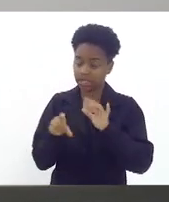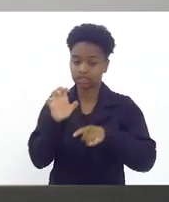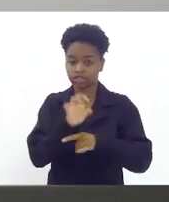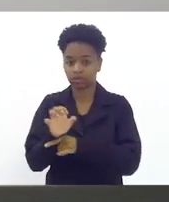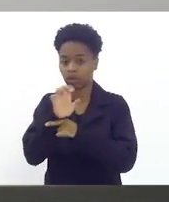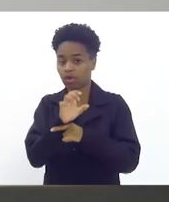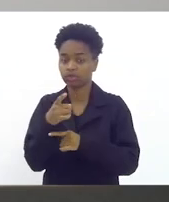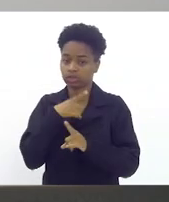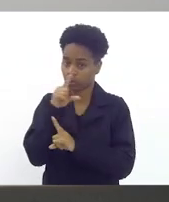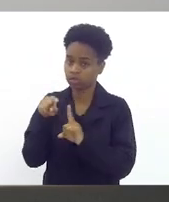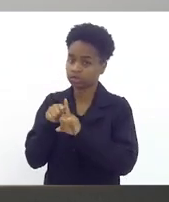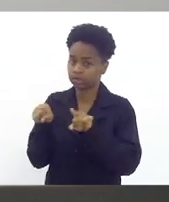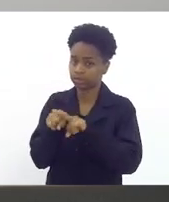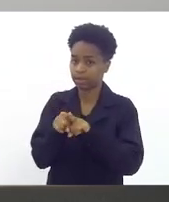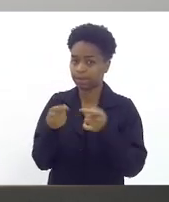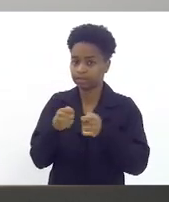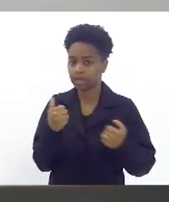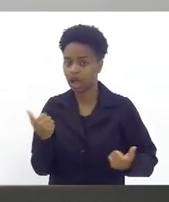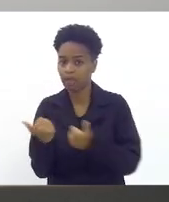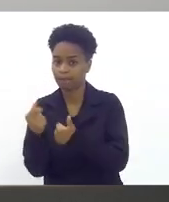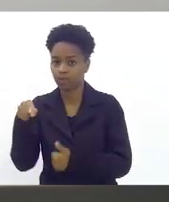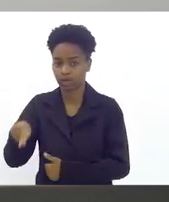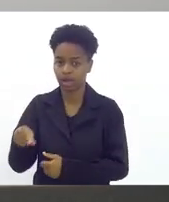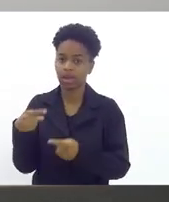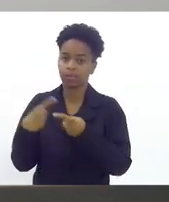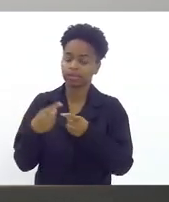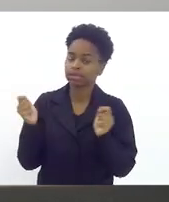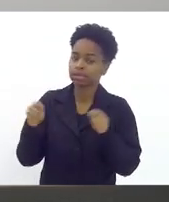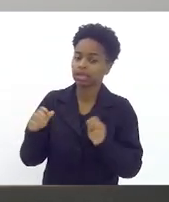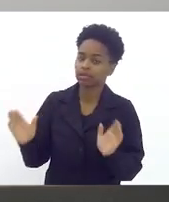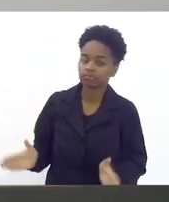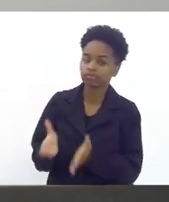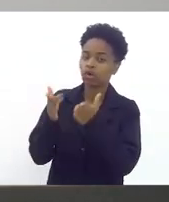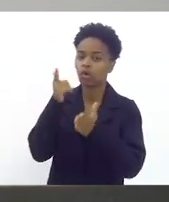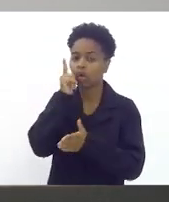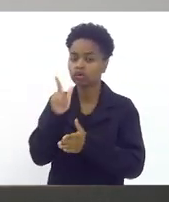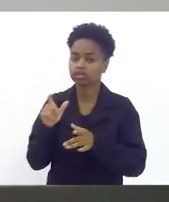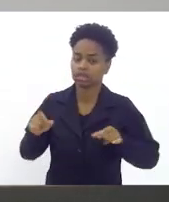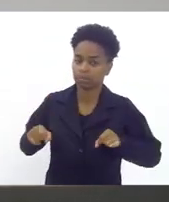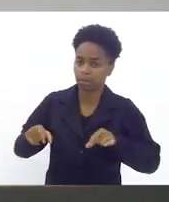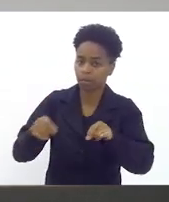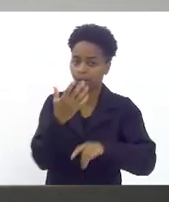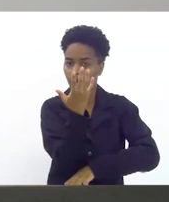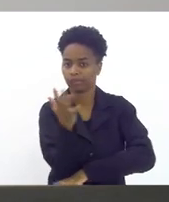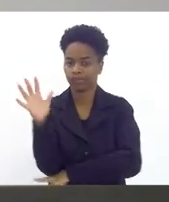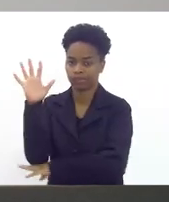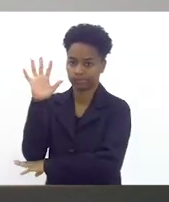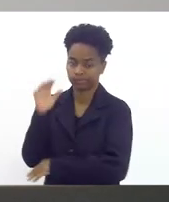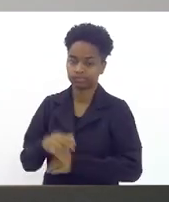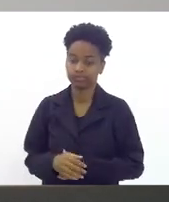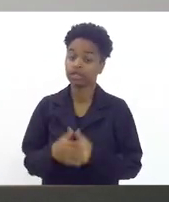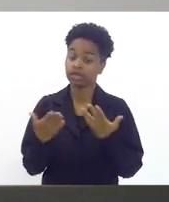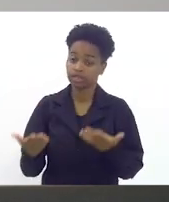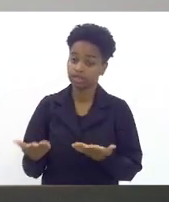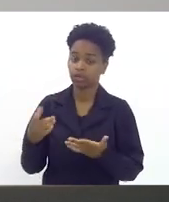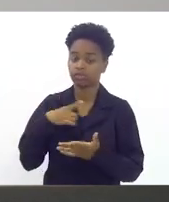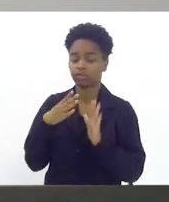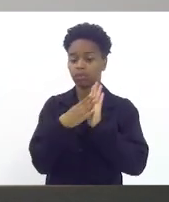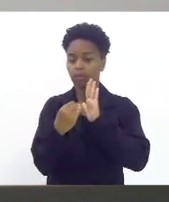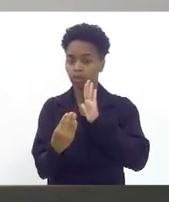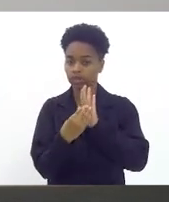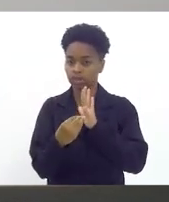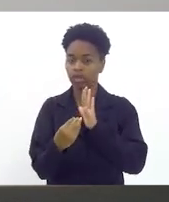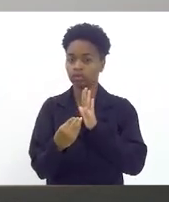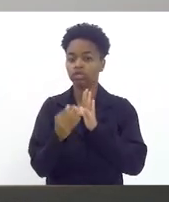prevê que o Estado tem que dar apoio para que ele possa promover a regularização ambiental Então nesse sentido além de ter um modelo que